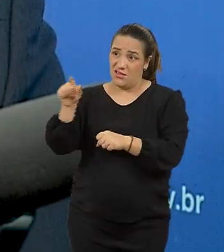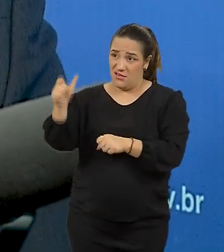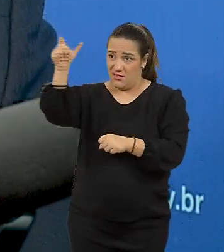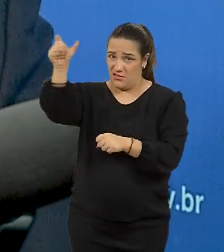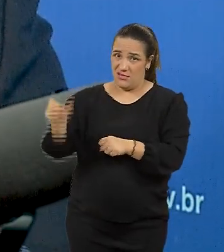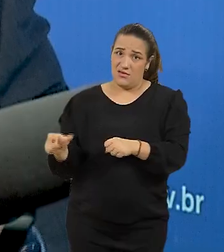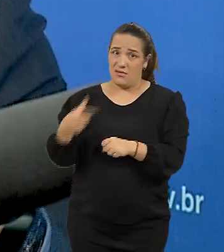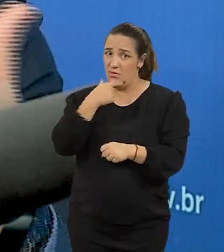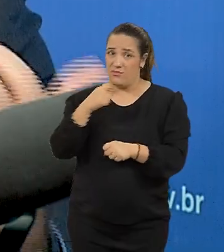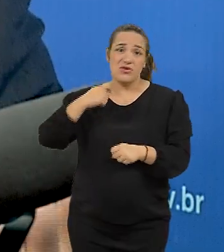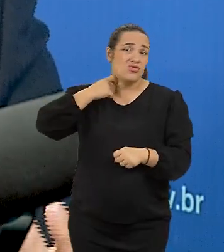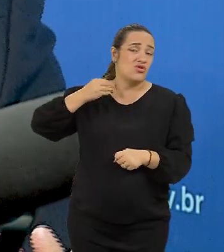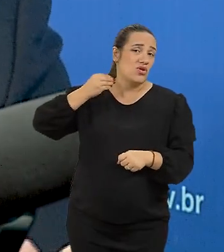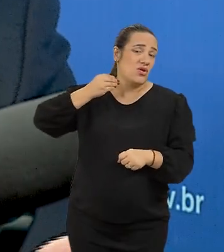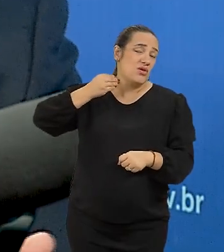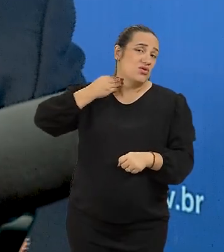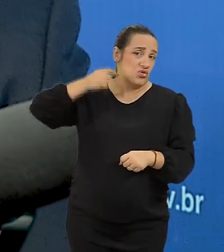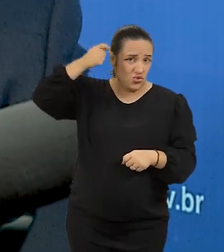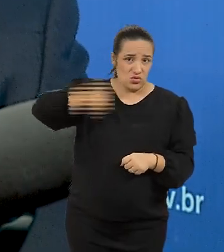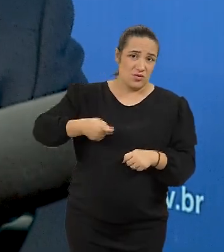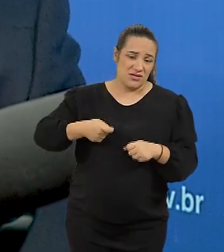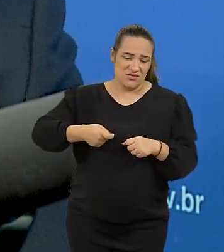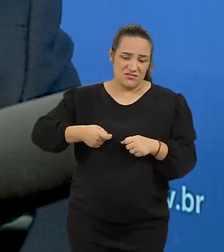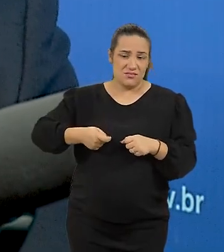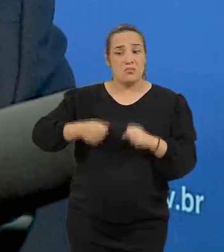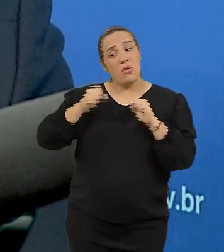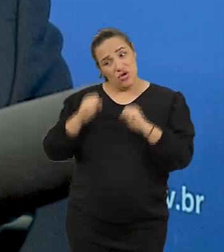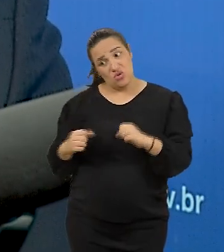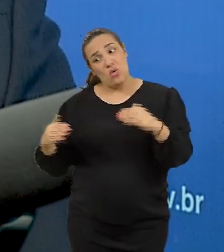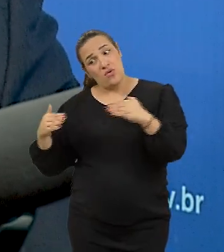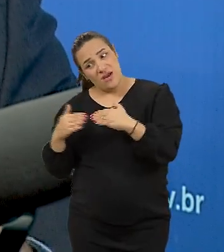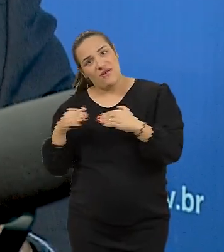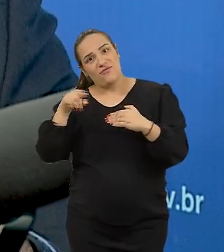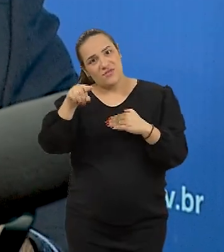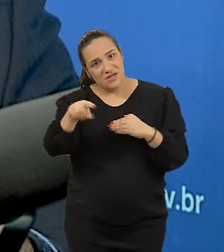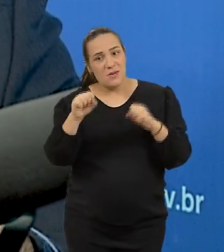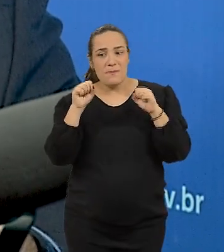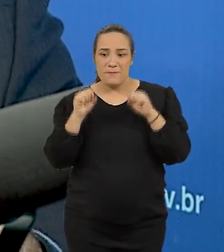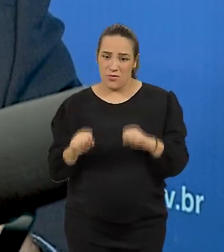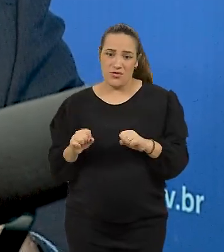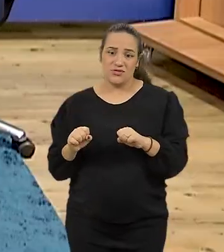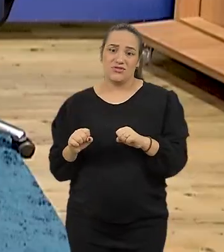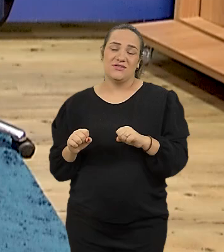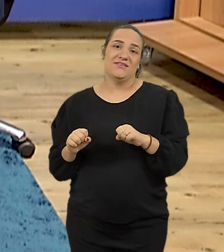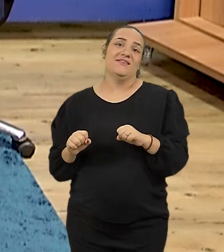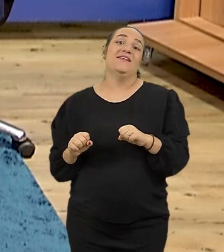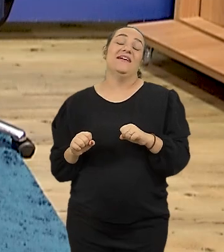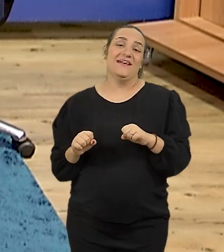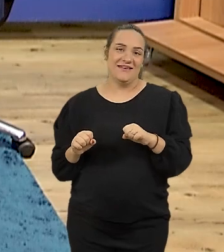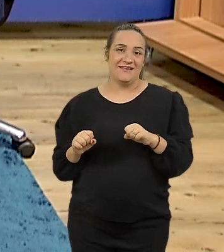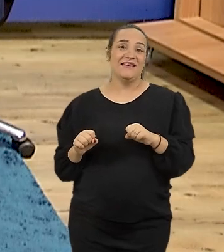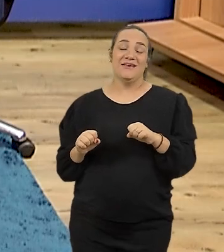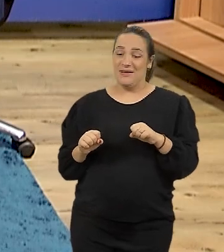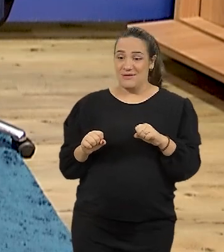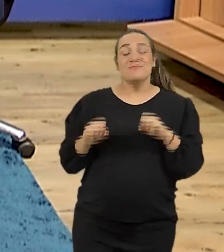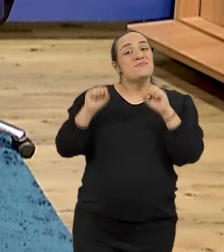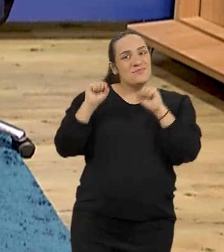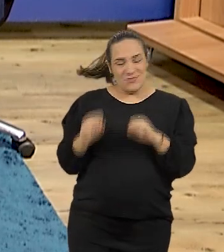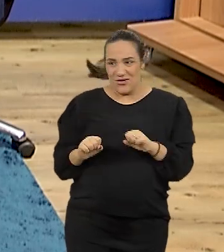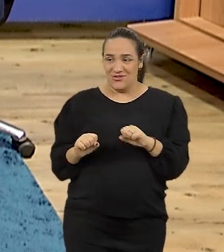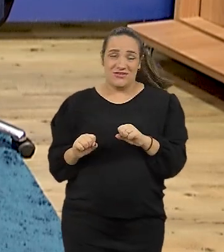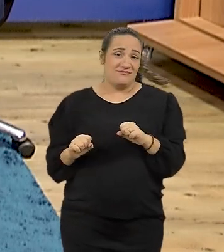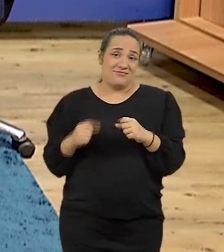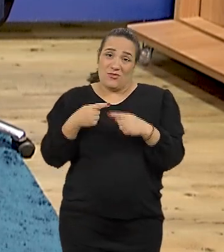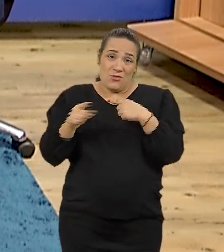juiz, ela pode ser favorável, ela pode ser desfavorável a você, ela pode mudar. Ela pode... Mais de uma